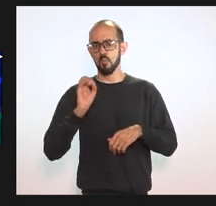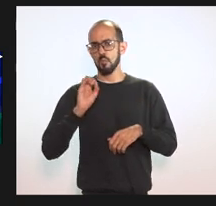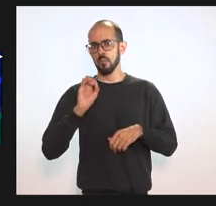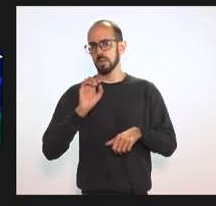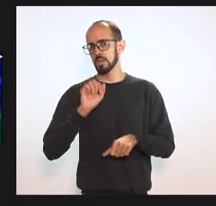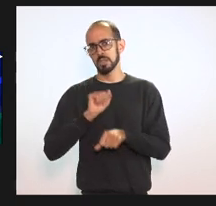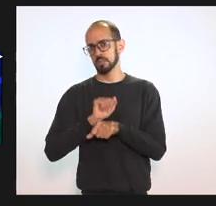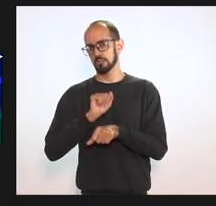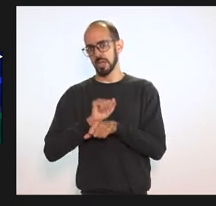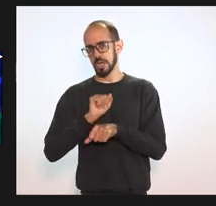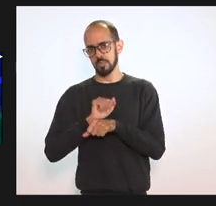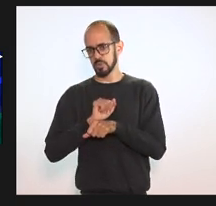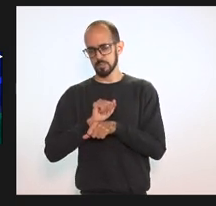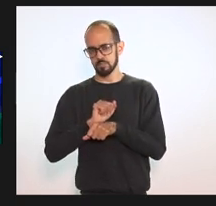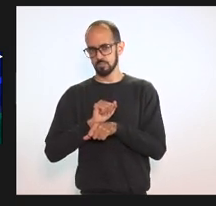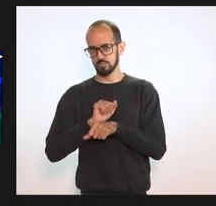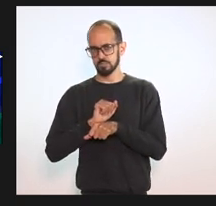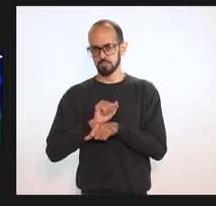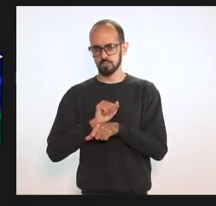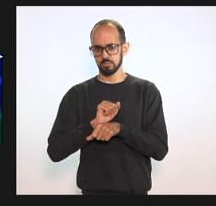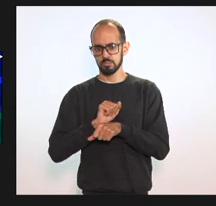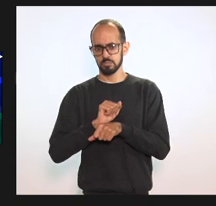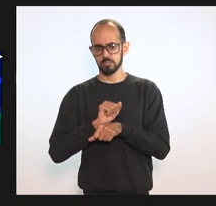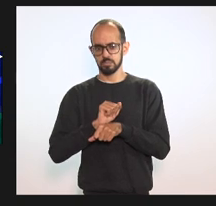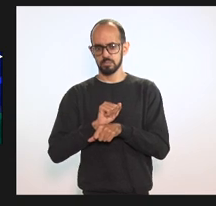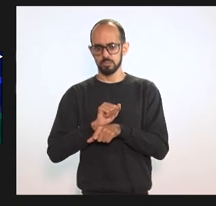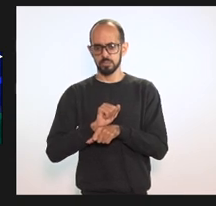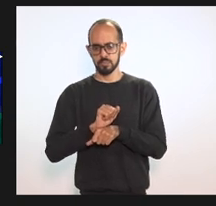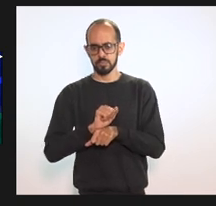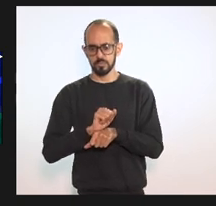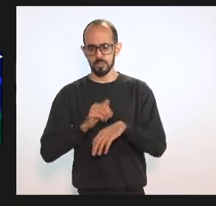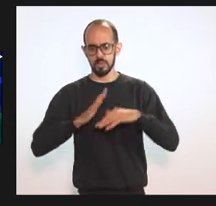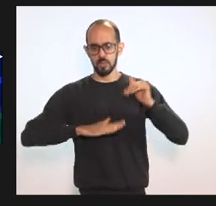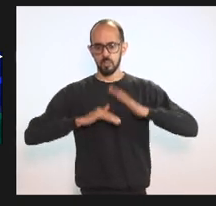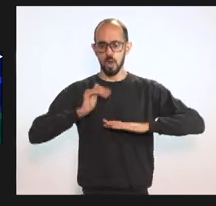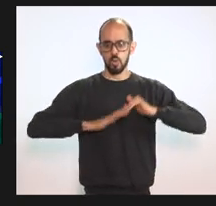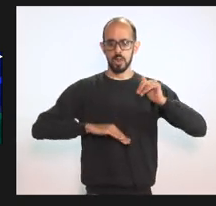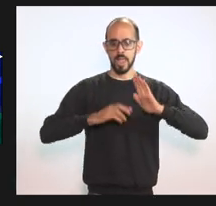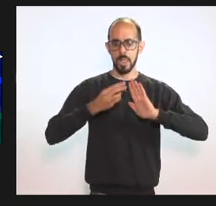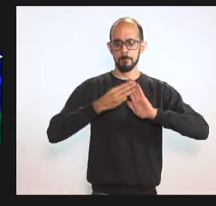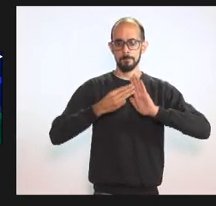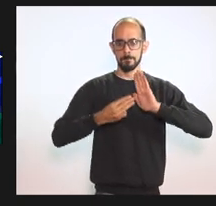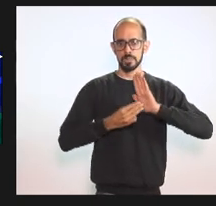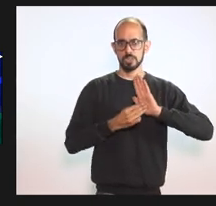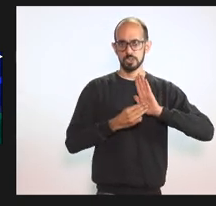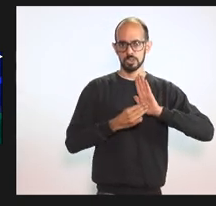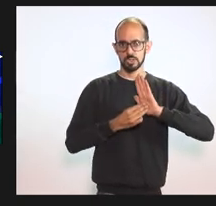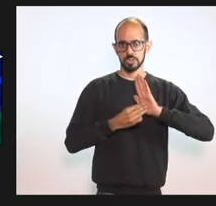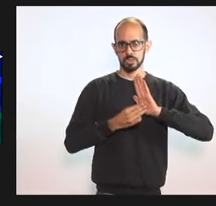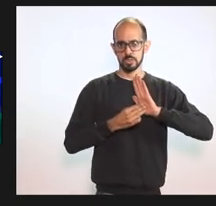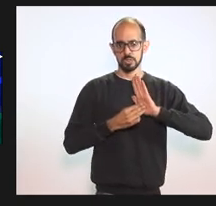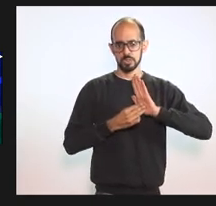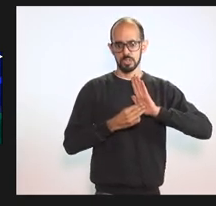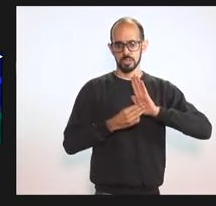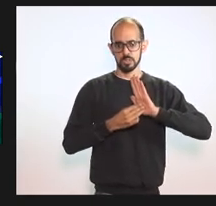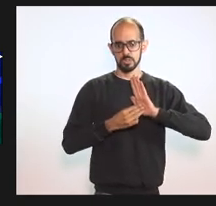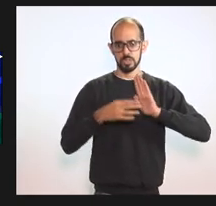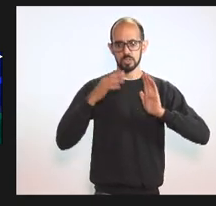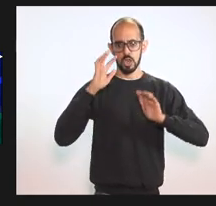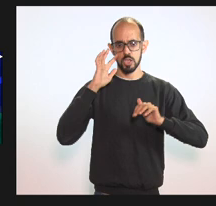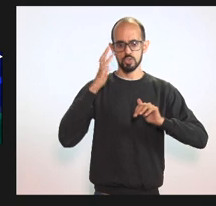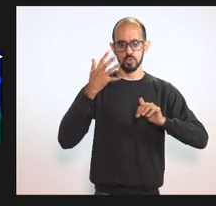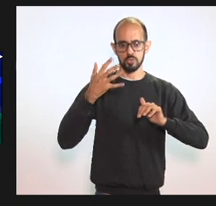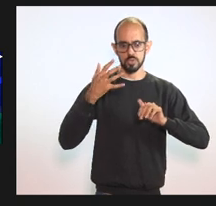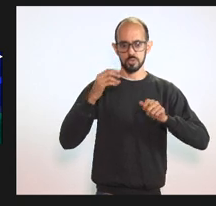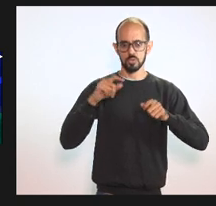esperava ninguém dá conta disso e qualquer medida que seja tomada a gente tem que